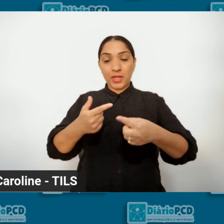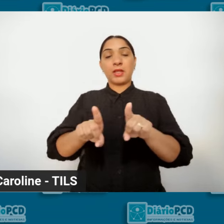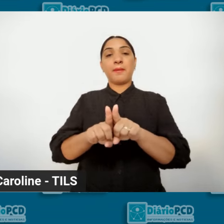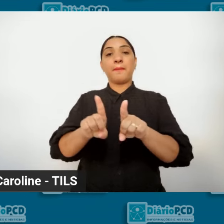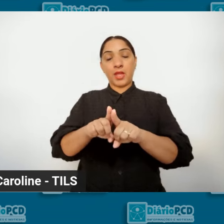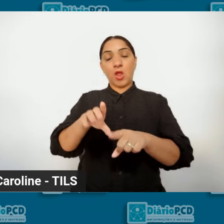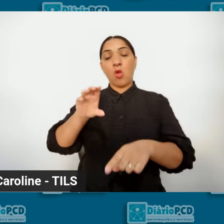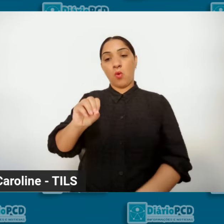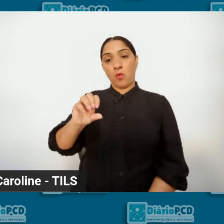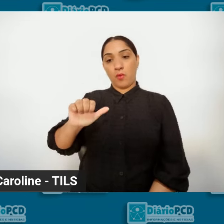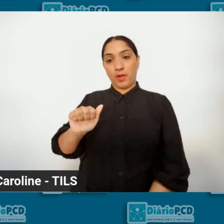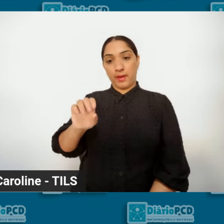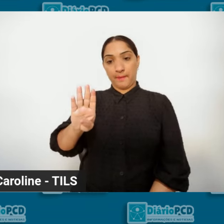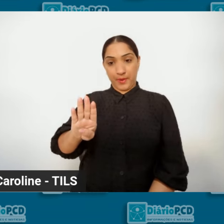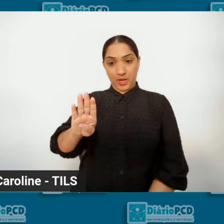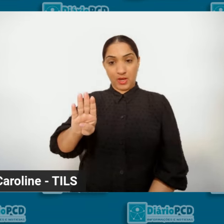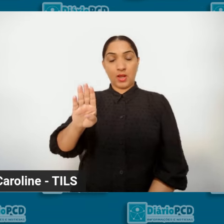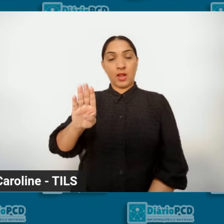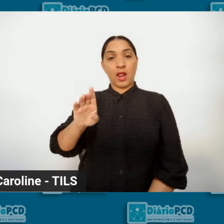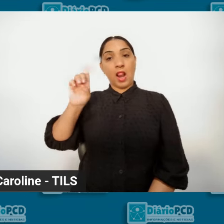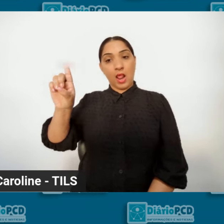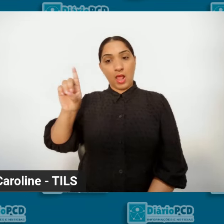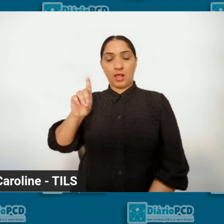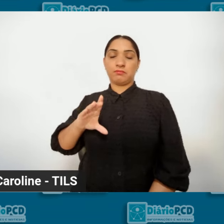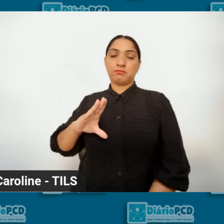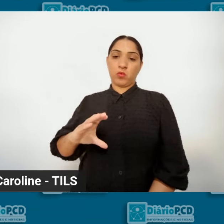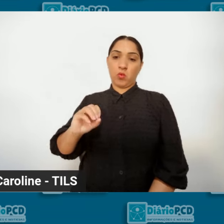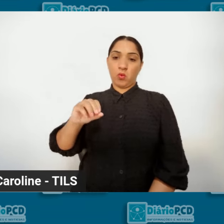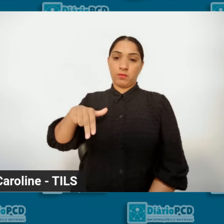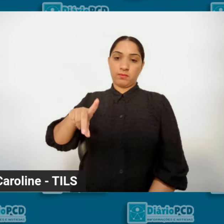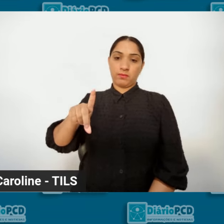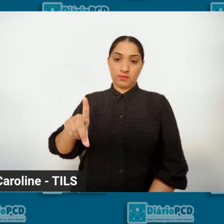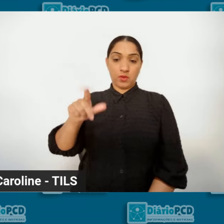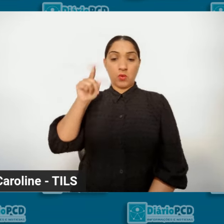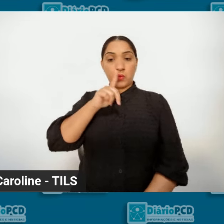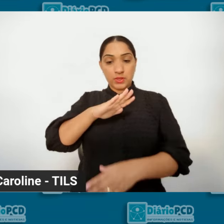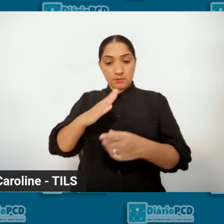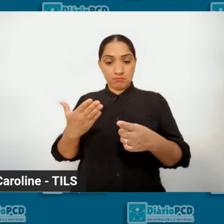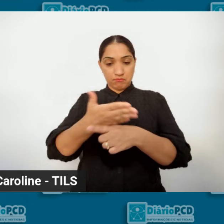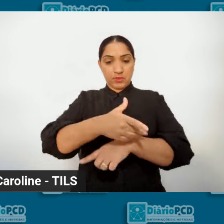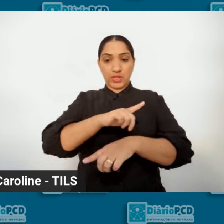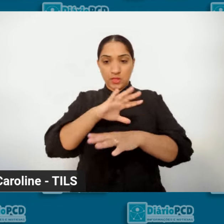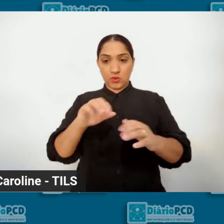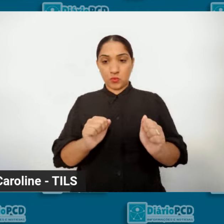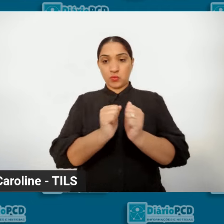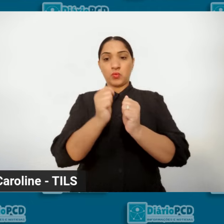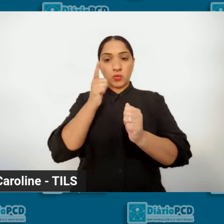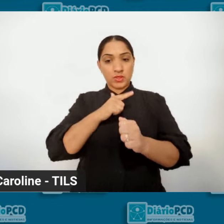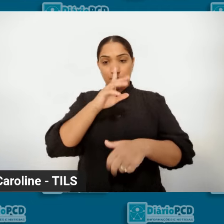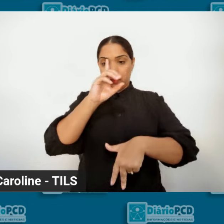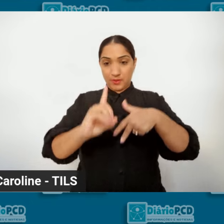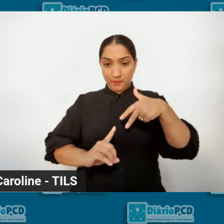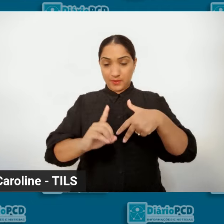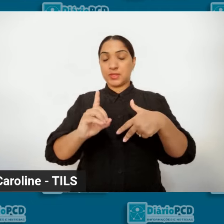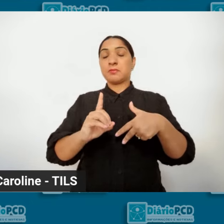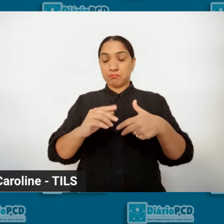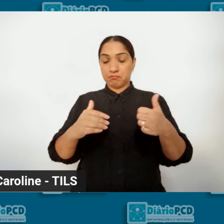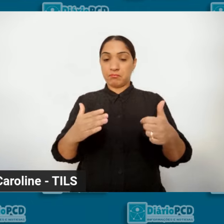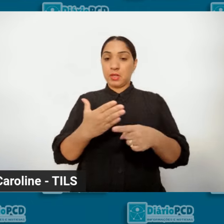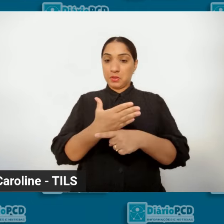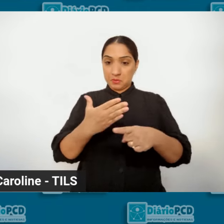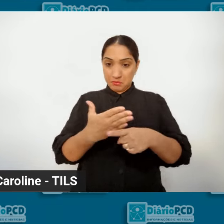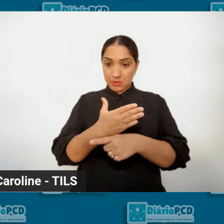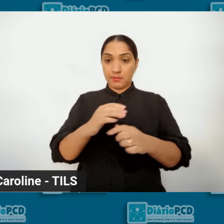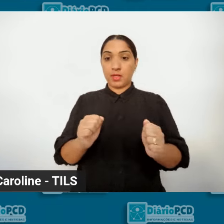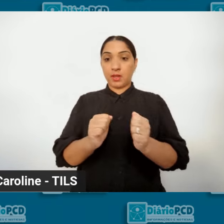OAB no CONAD, foi presidente e hoje integra a Comissão Nacional dos Direitos da Pessoa com Deficiência do